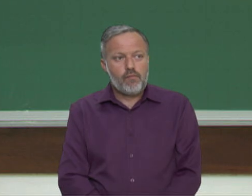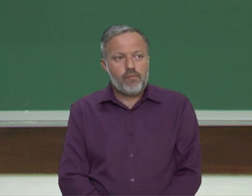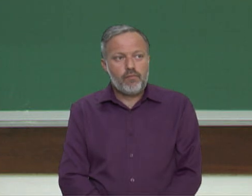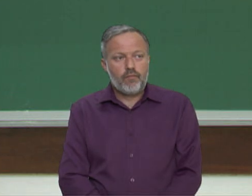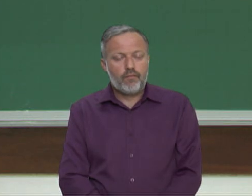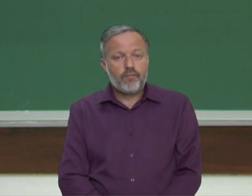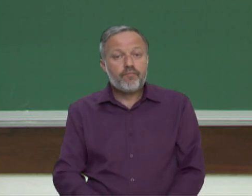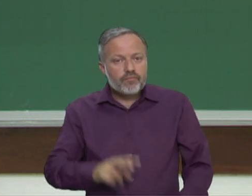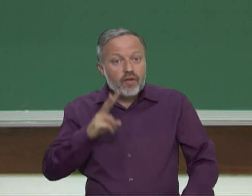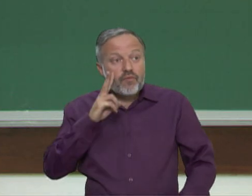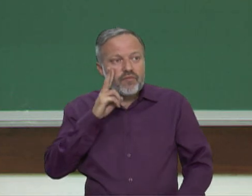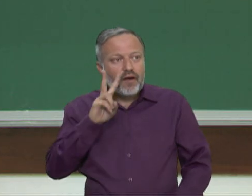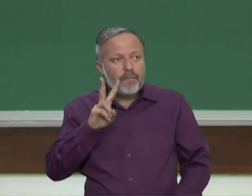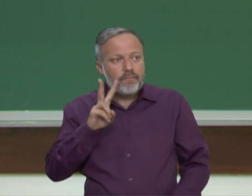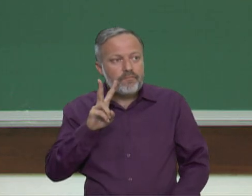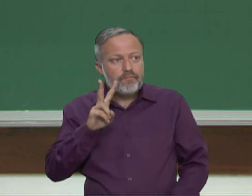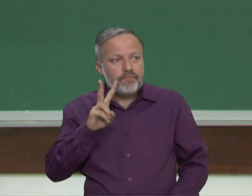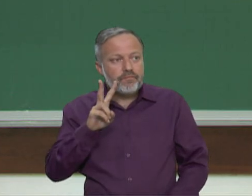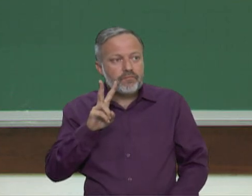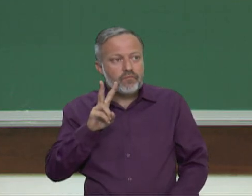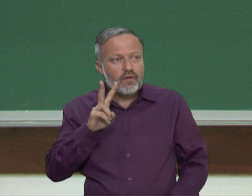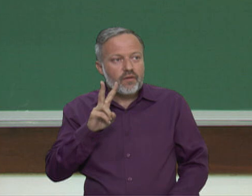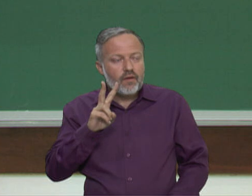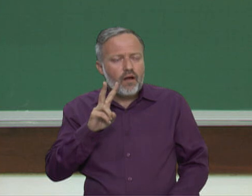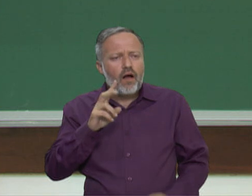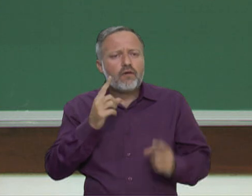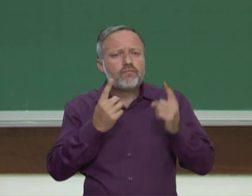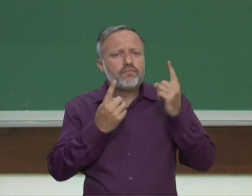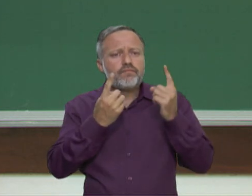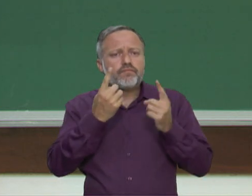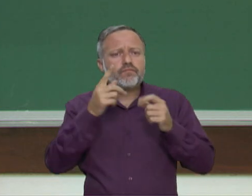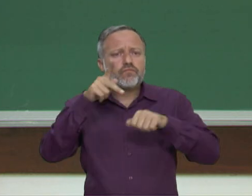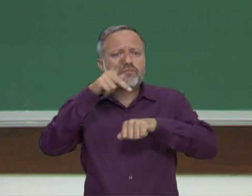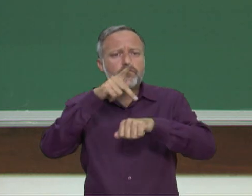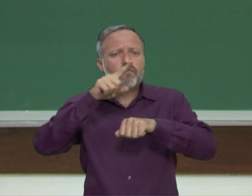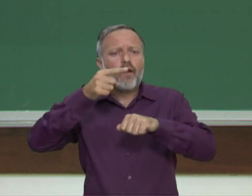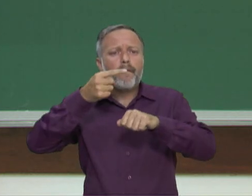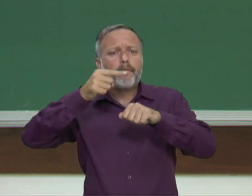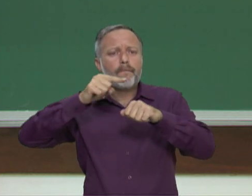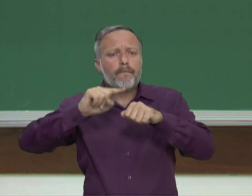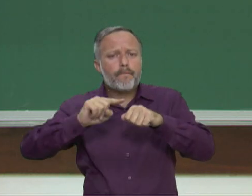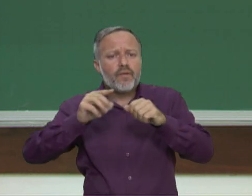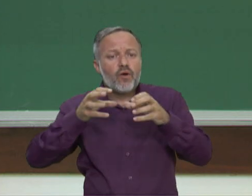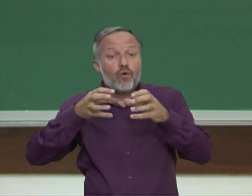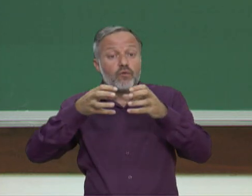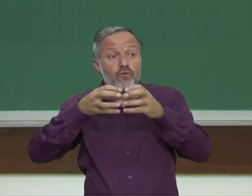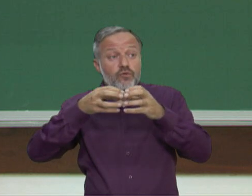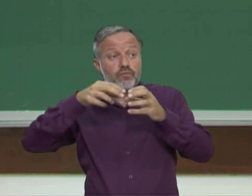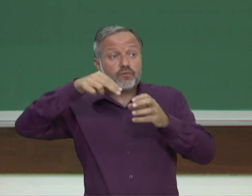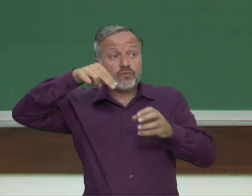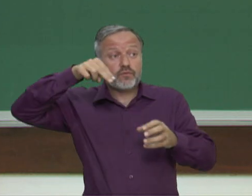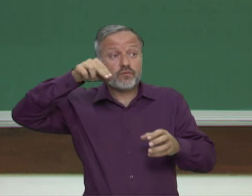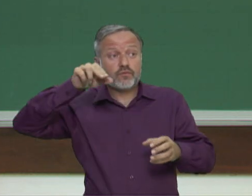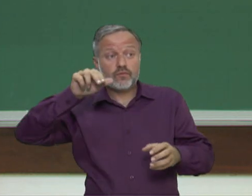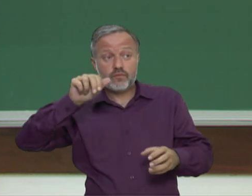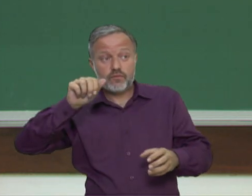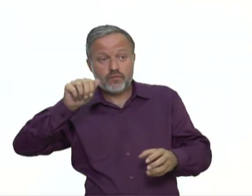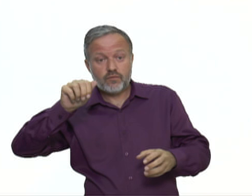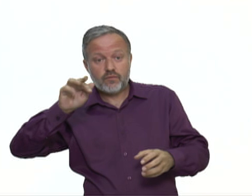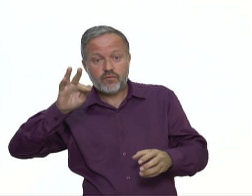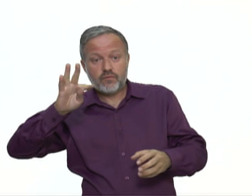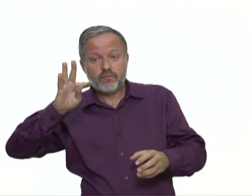Vamos lá? Vamos retomar então, pessoal? Olha lá, quais dos países abaixo, então, compõem o NAFTA? Vamos retornar ao slide